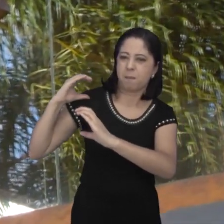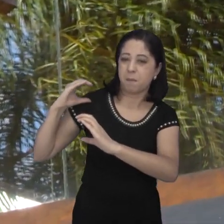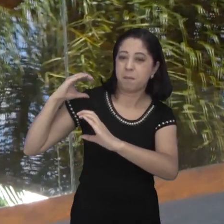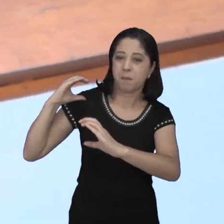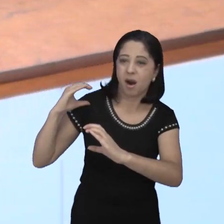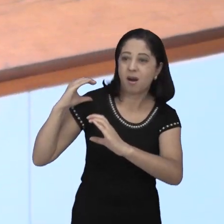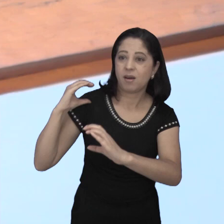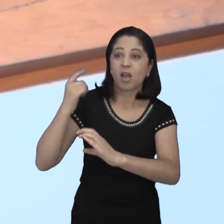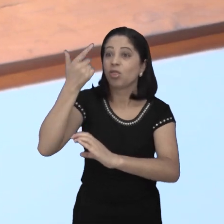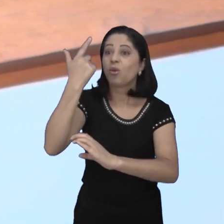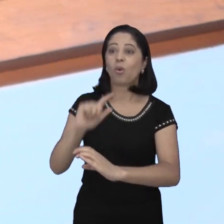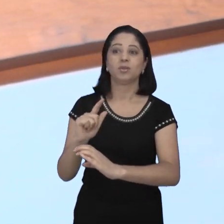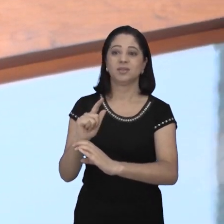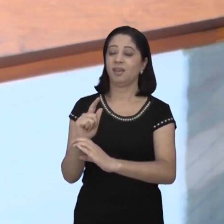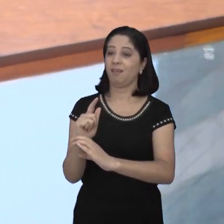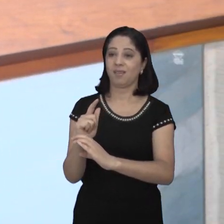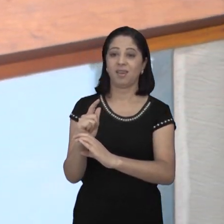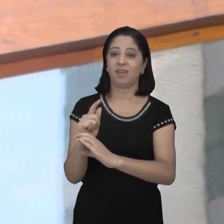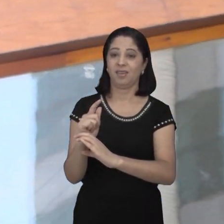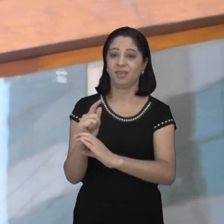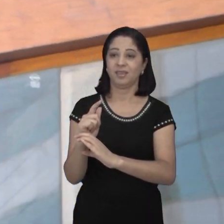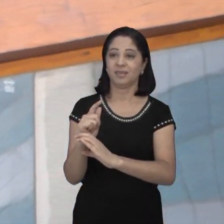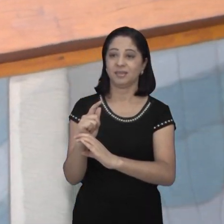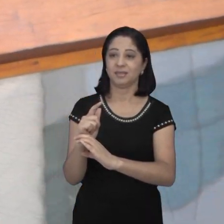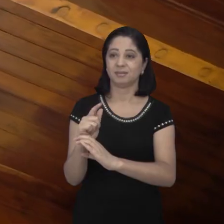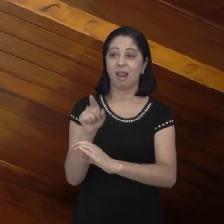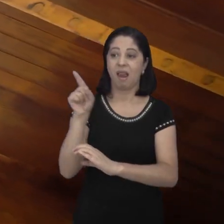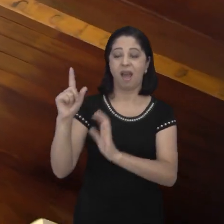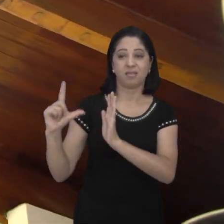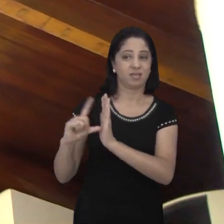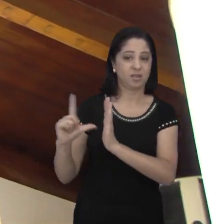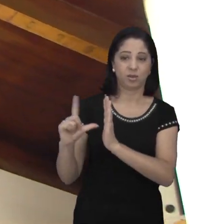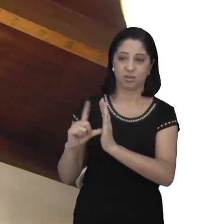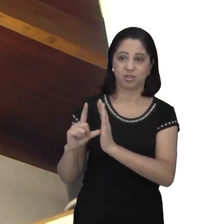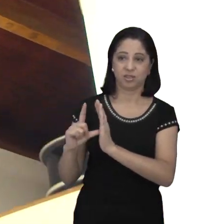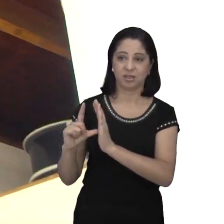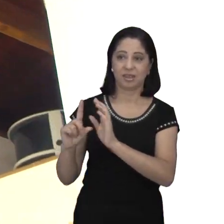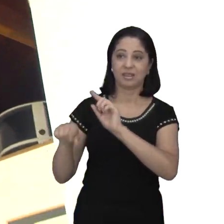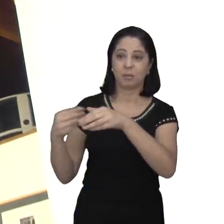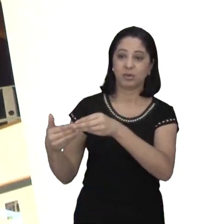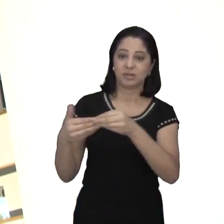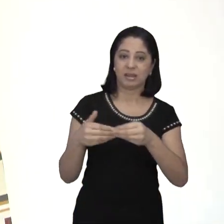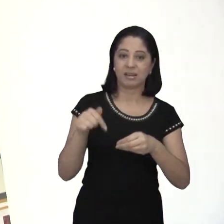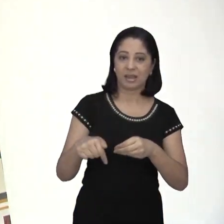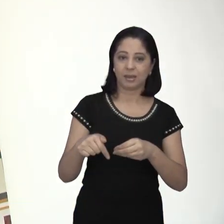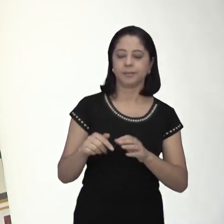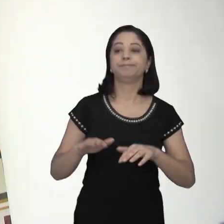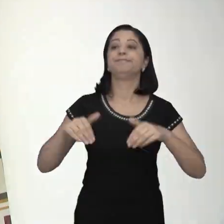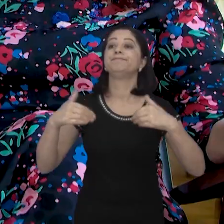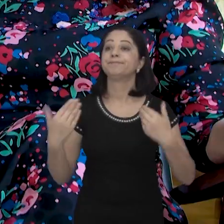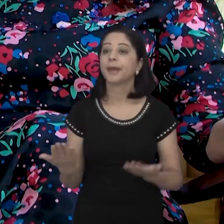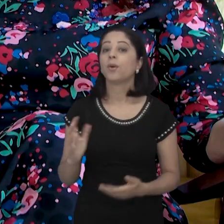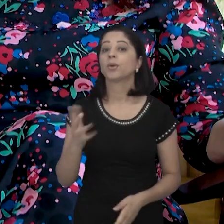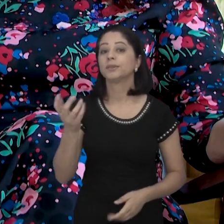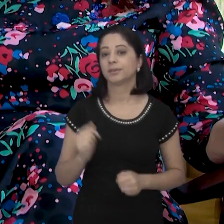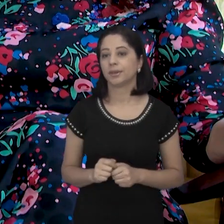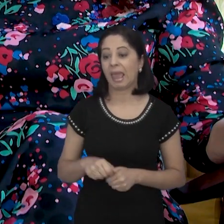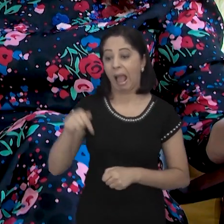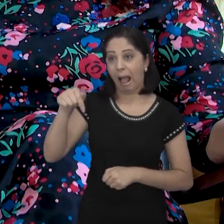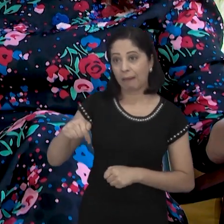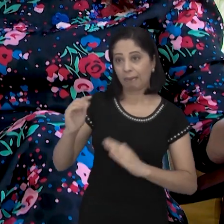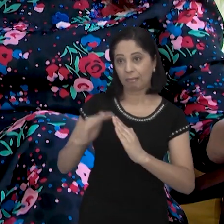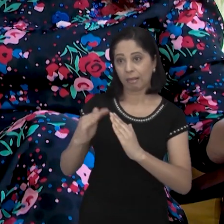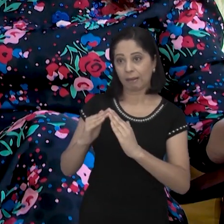tão grandes que não havia maneira de se produzir isso numa marcenaria e trazer para cá. Ou